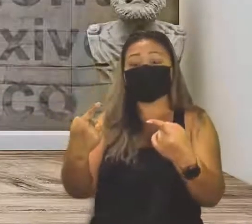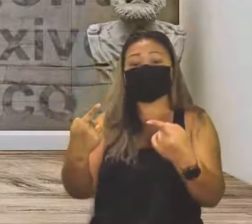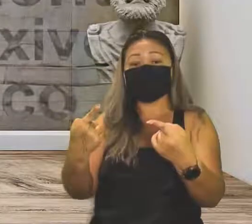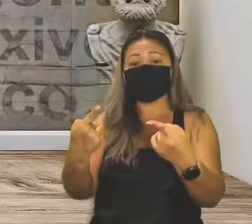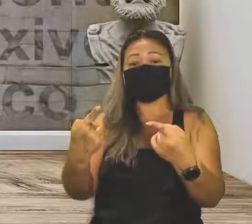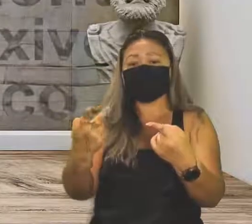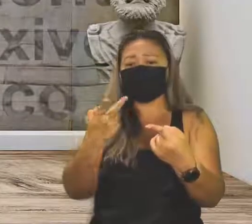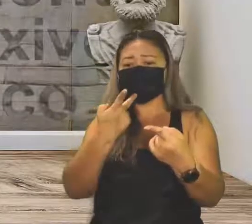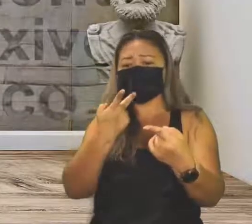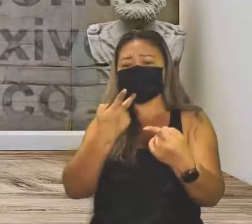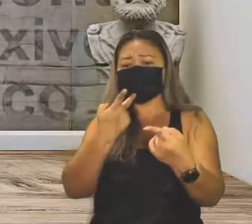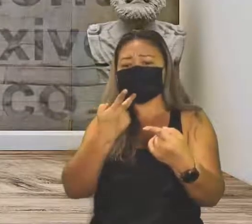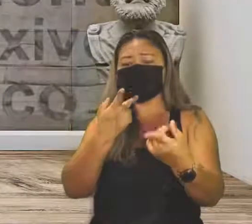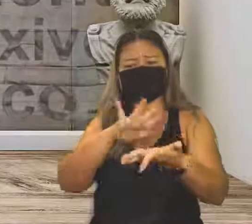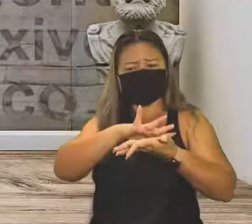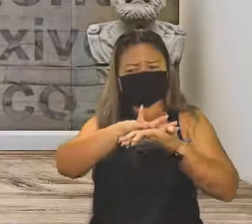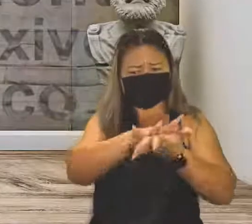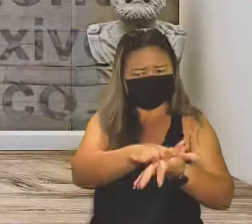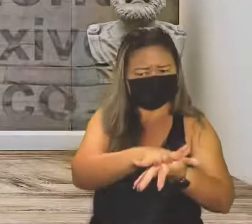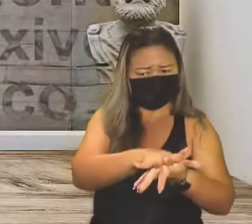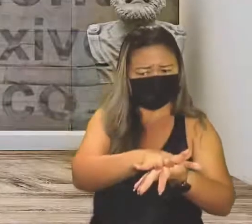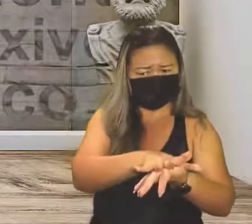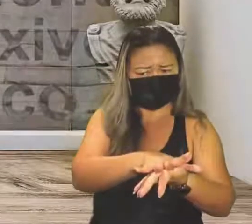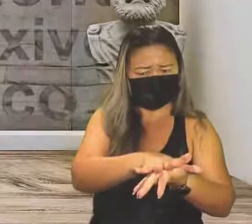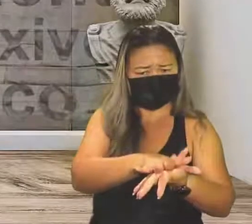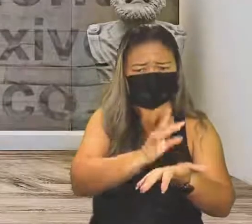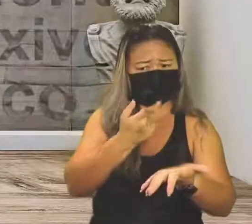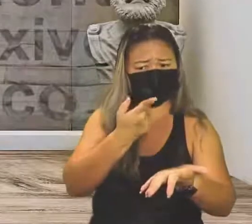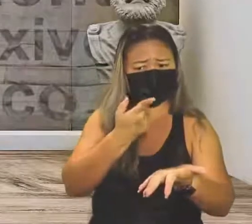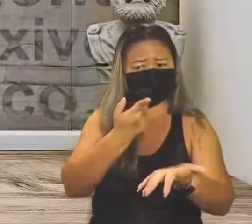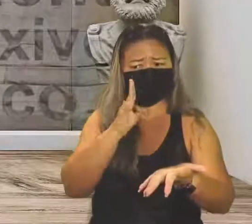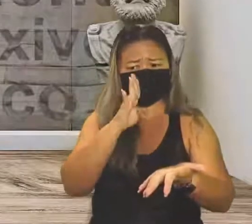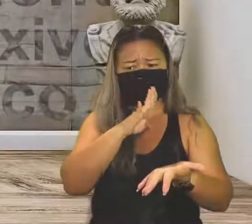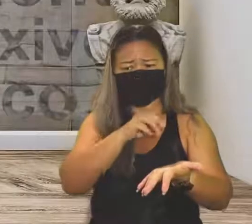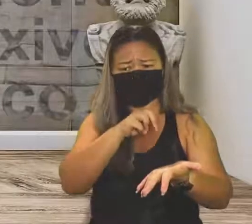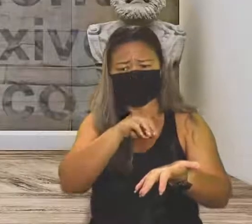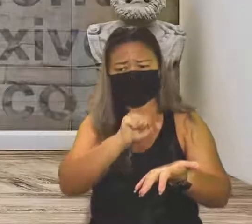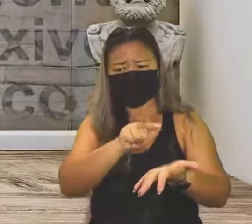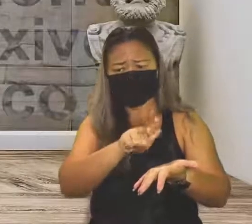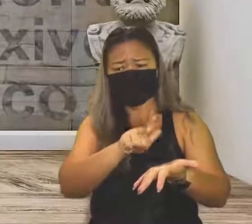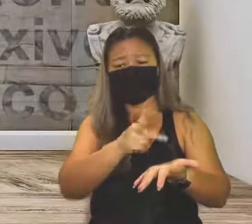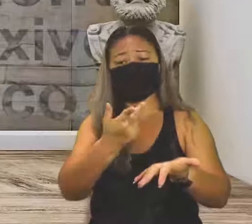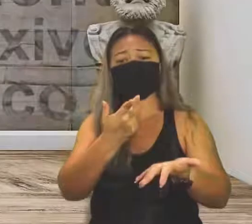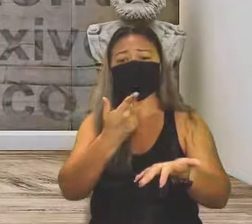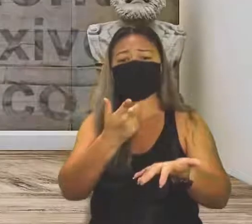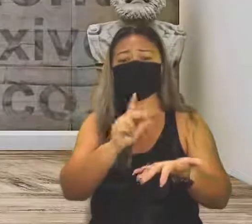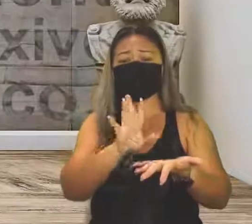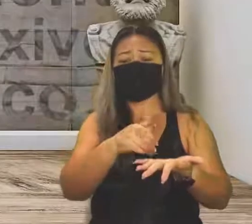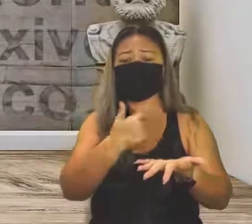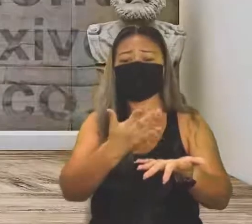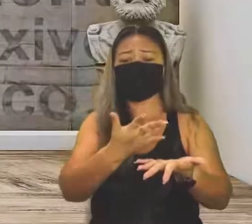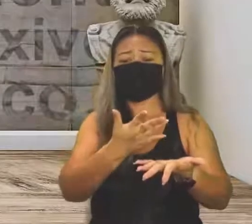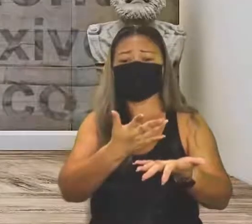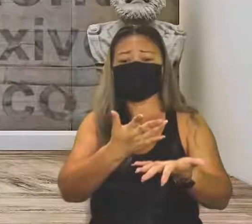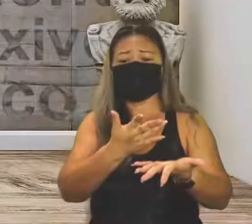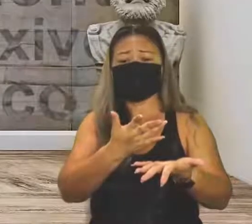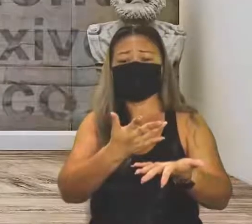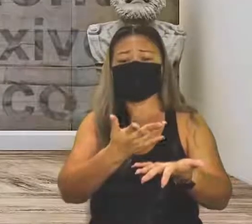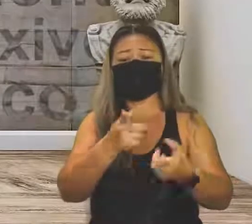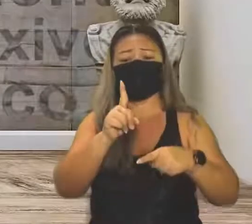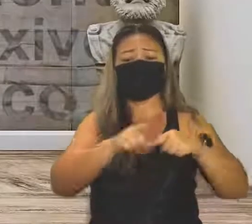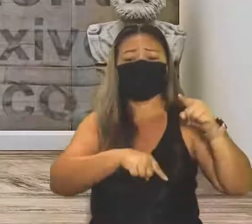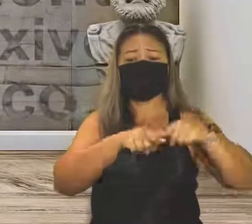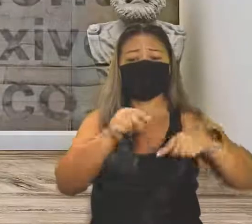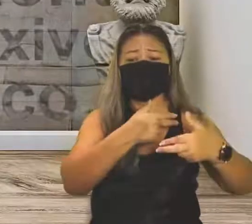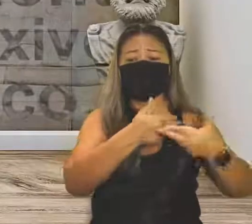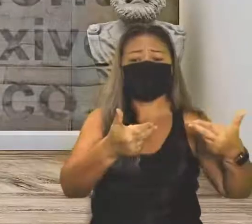eu estou falando da crítica para destruir? Só para falar mal? Não. Quando eu tenho uma crítica quanto a um objeto